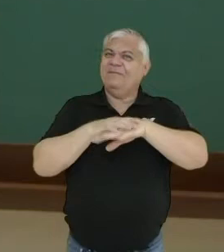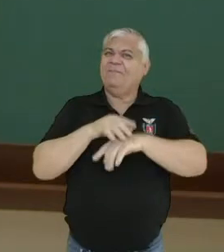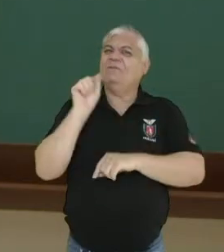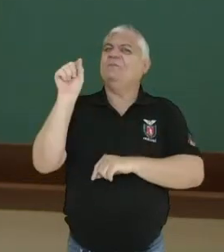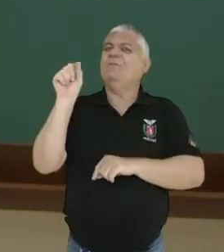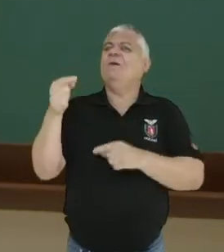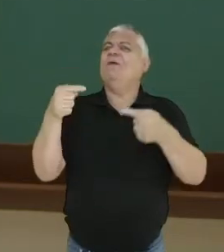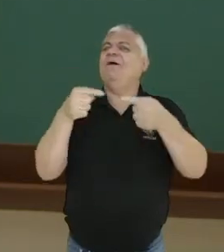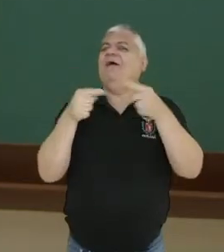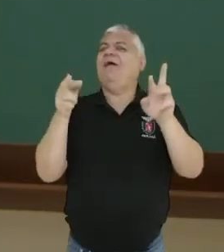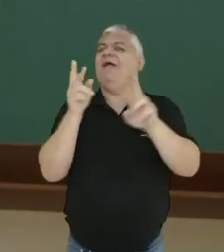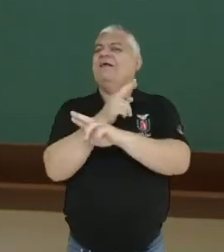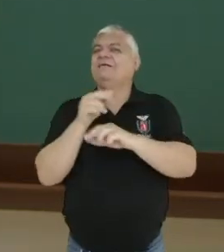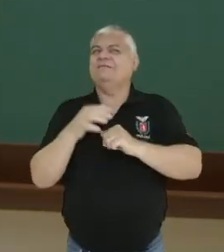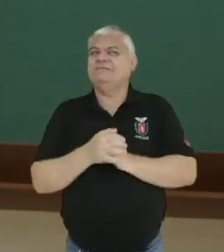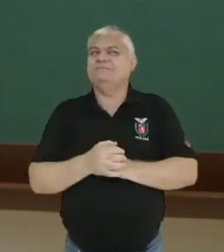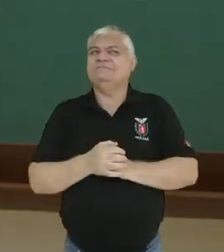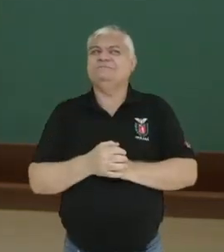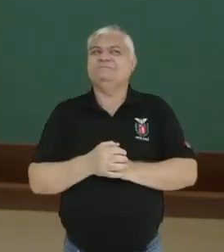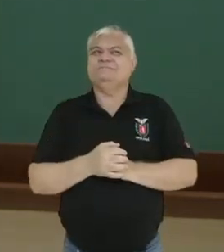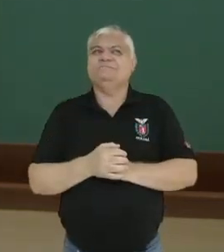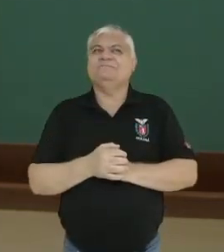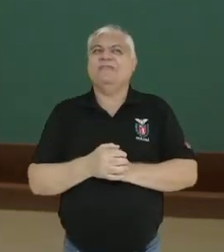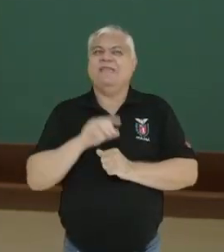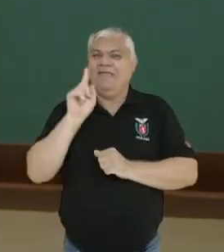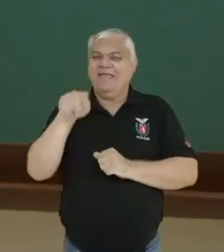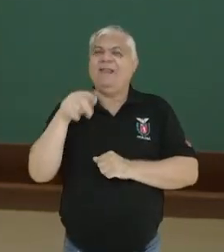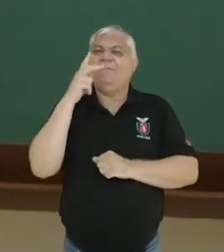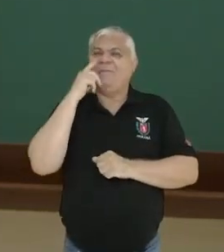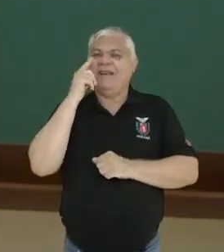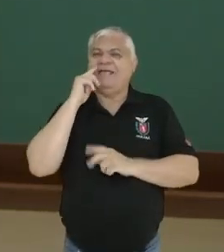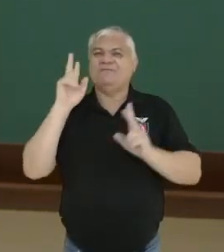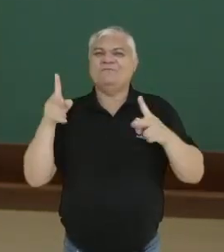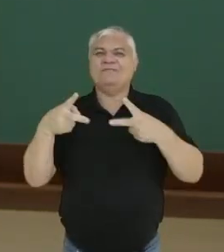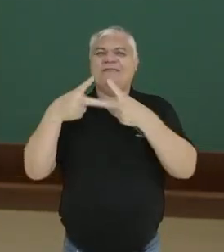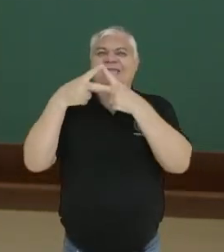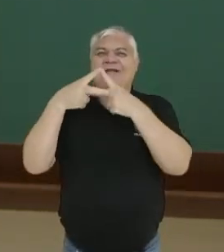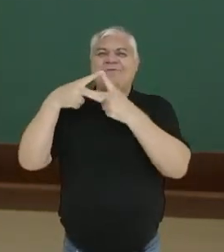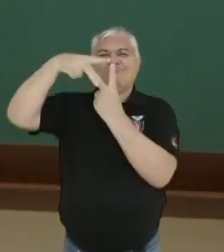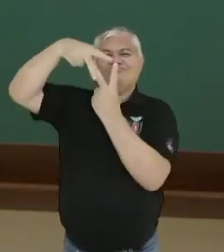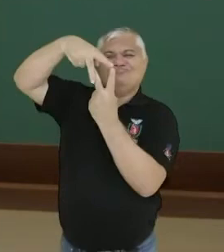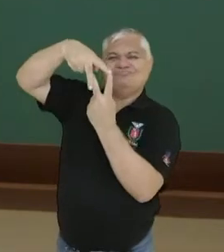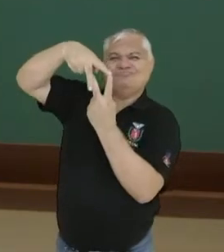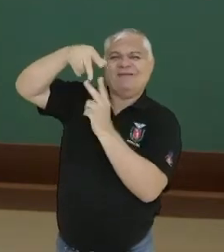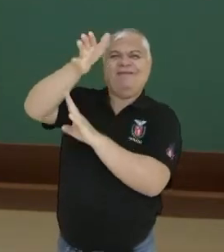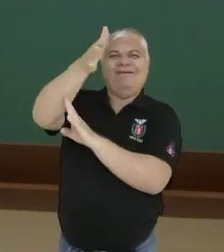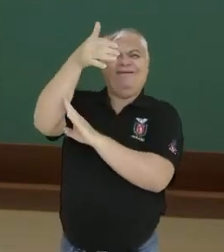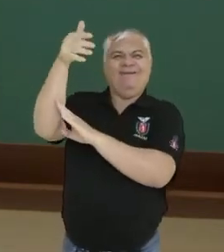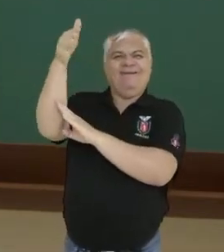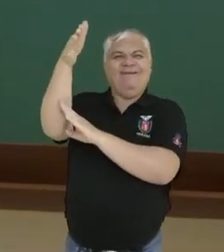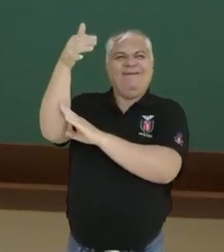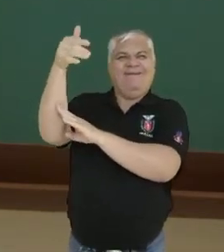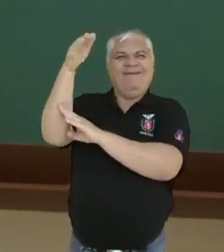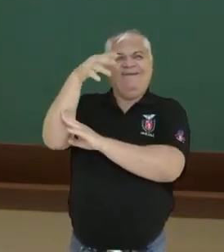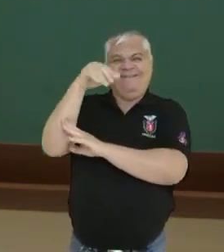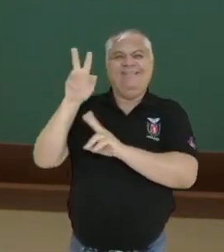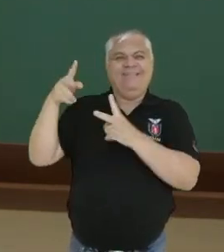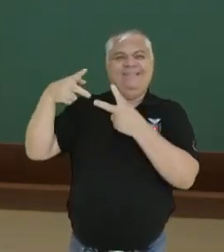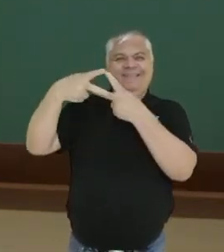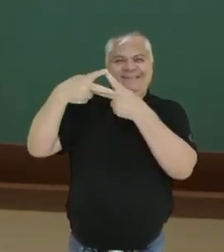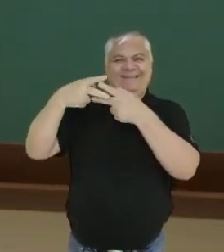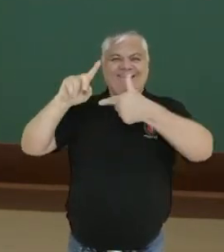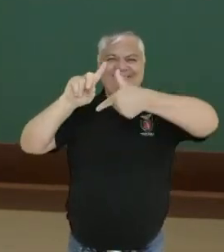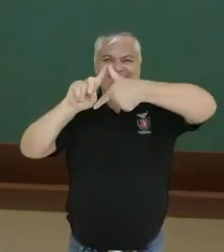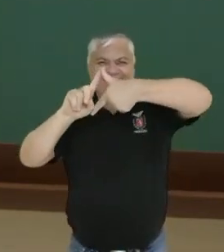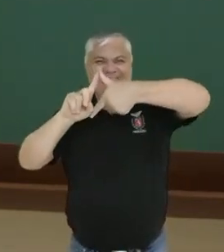essa relação matemática? Então, olha lá, ó, nós podemos enxergar no veleiro triângulos retângulos. E